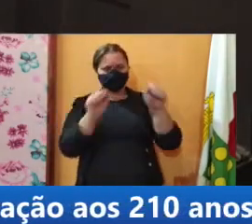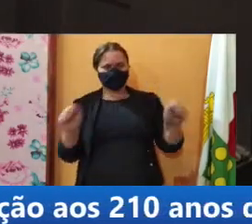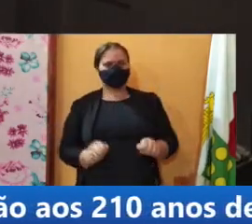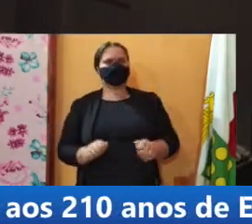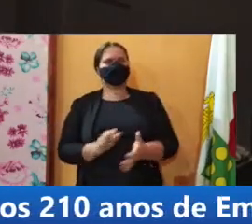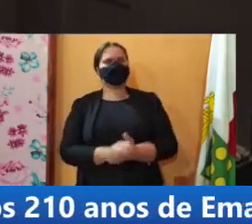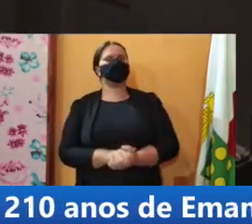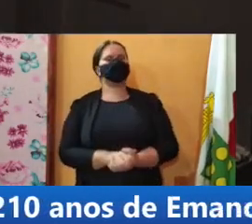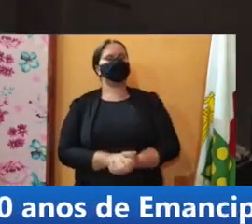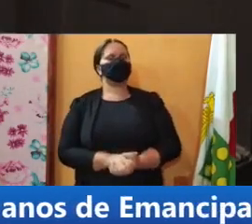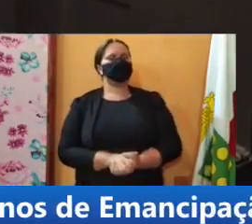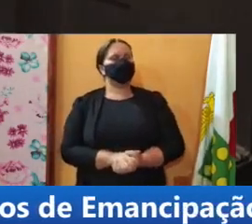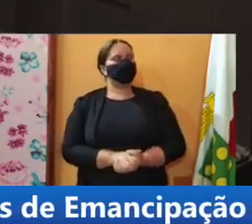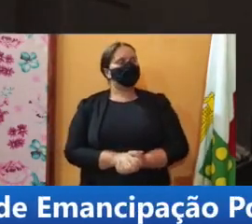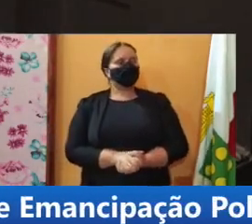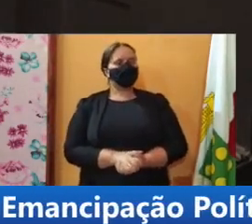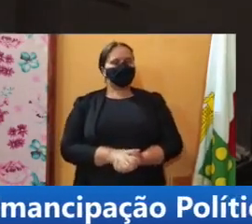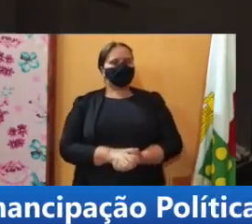Oi.